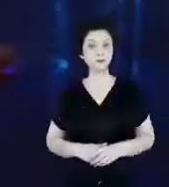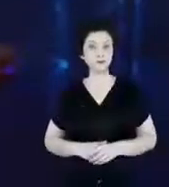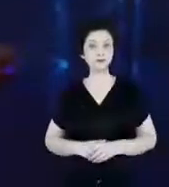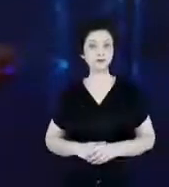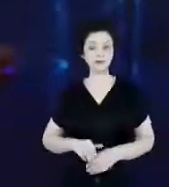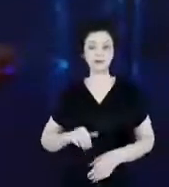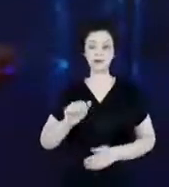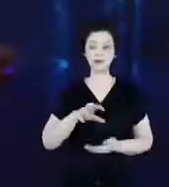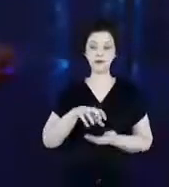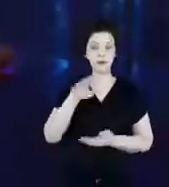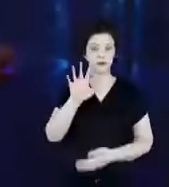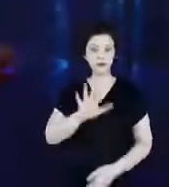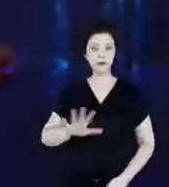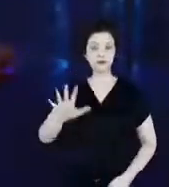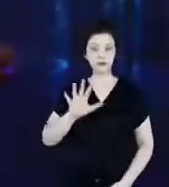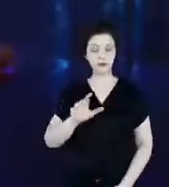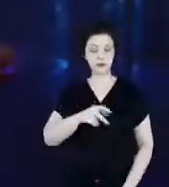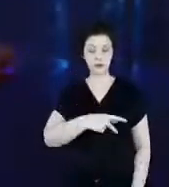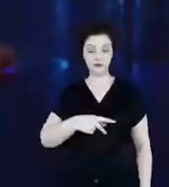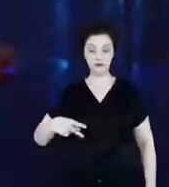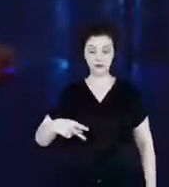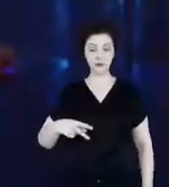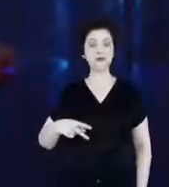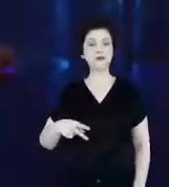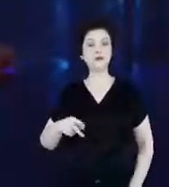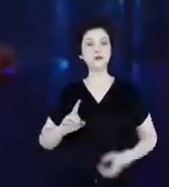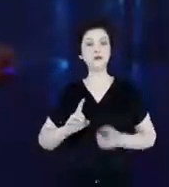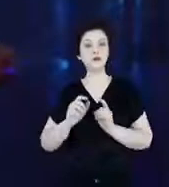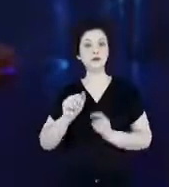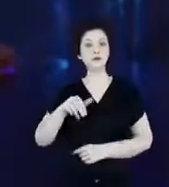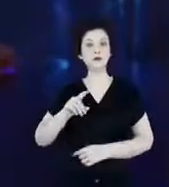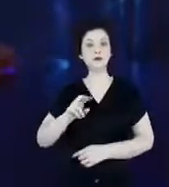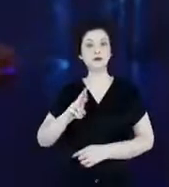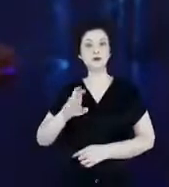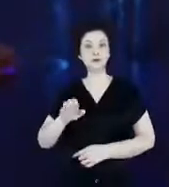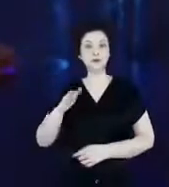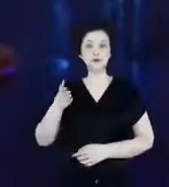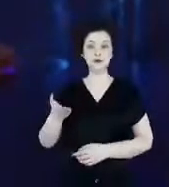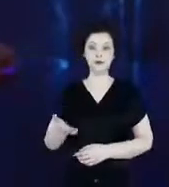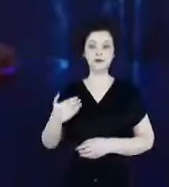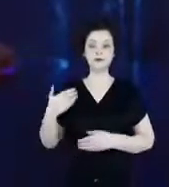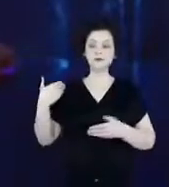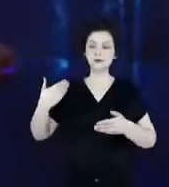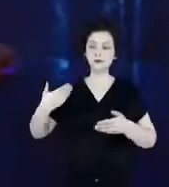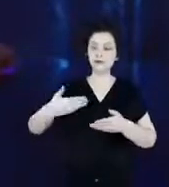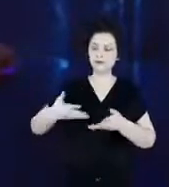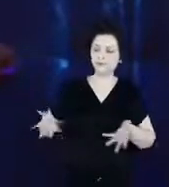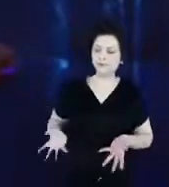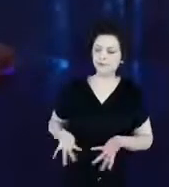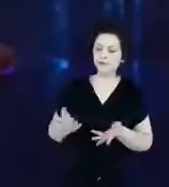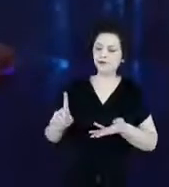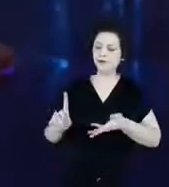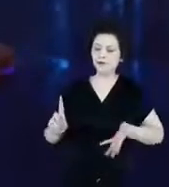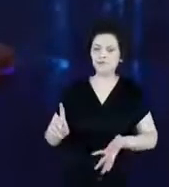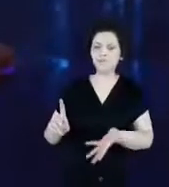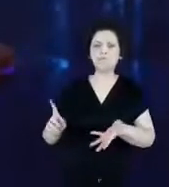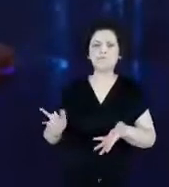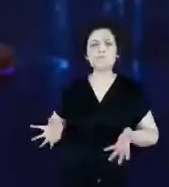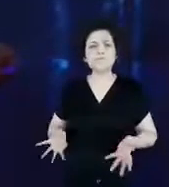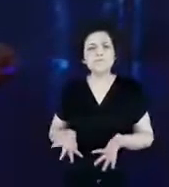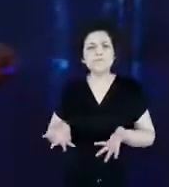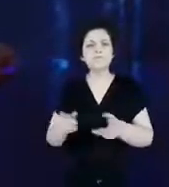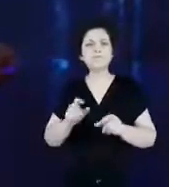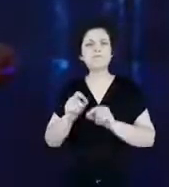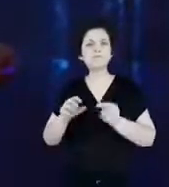na figura do seu presidente, o dinâmico André Piptoni, que tem impulsionado e tem feito da agência